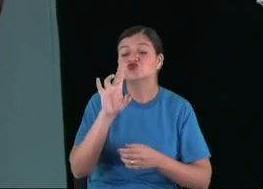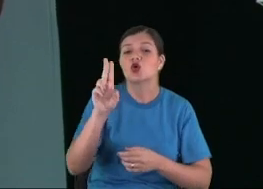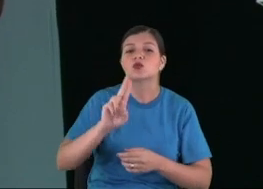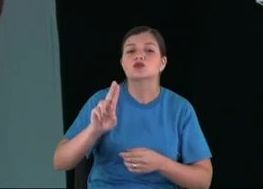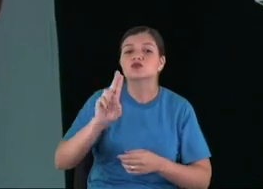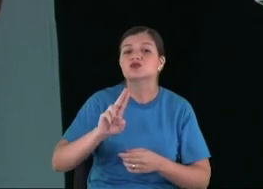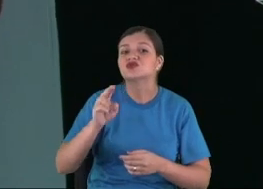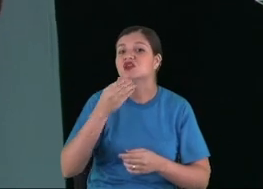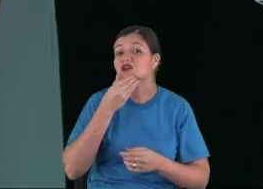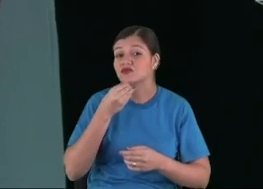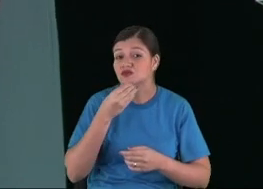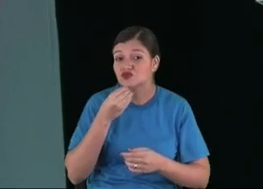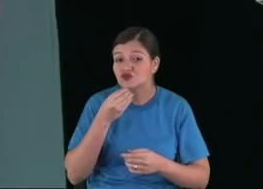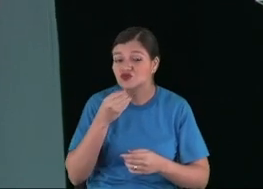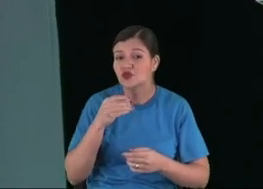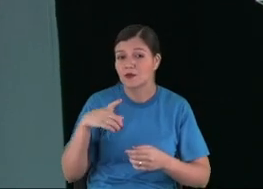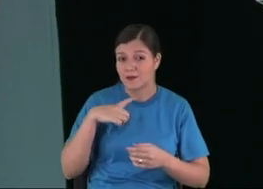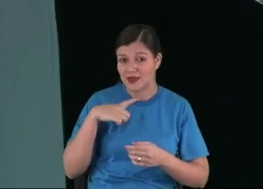Não é o plano de Deus.